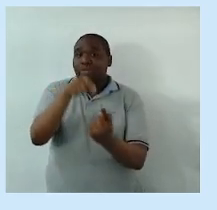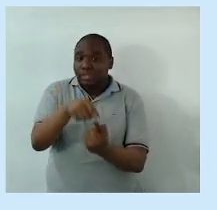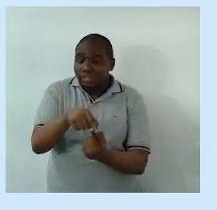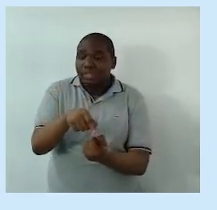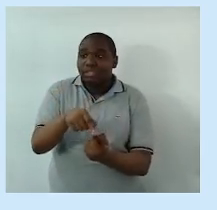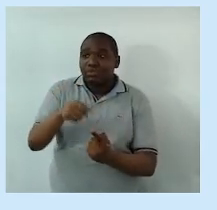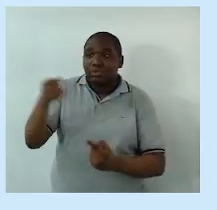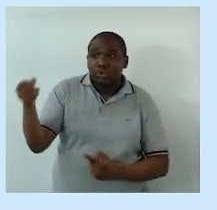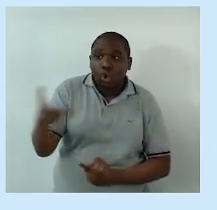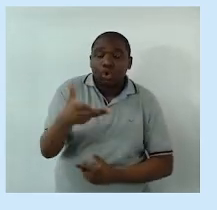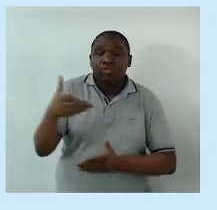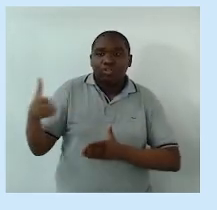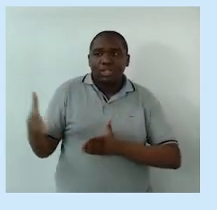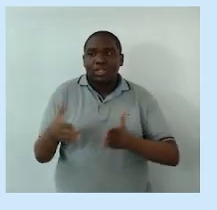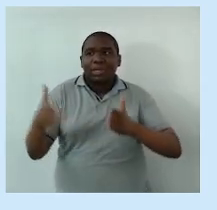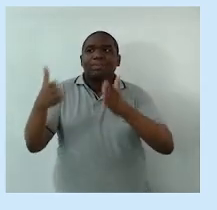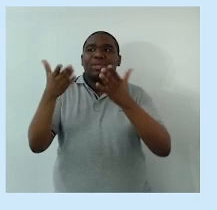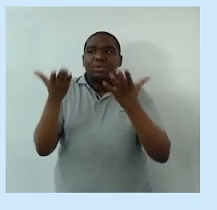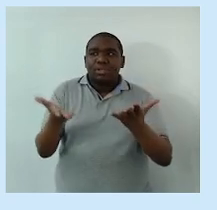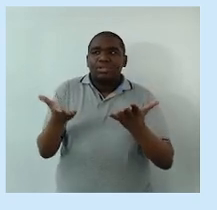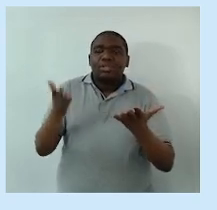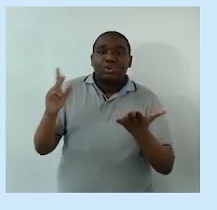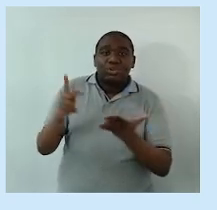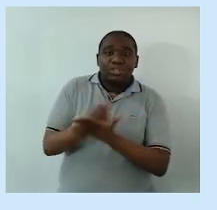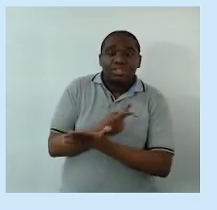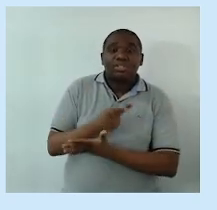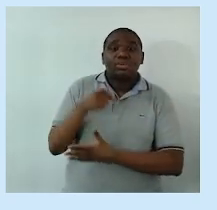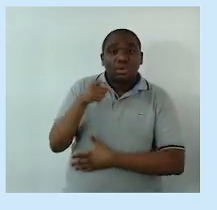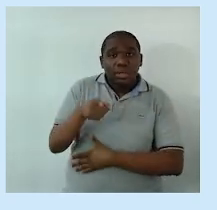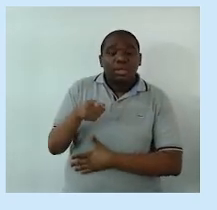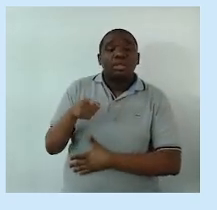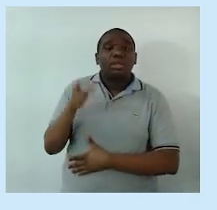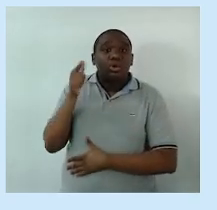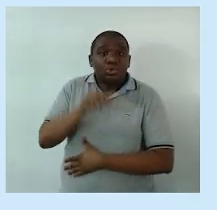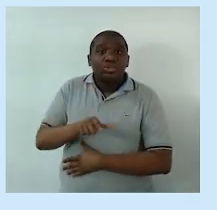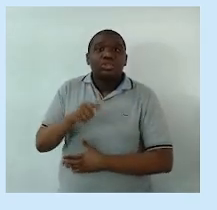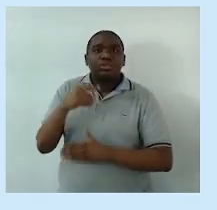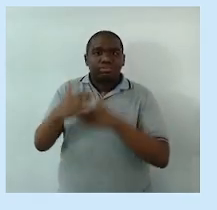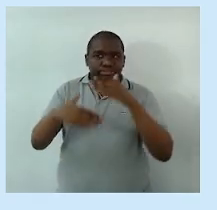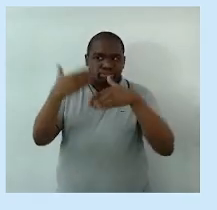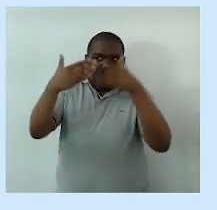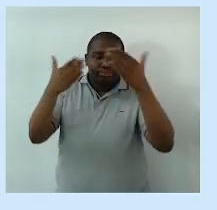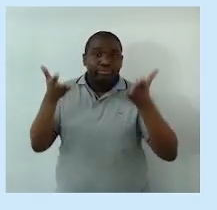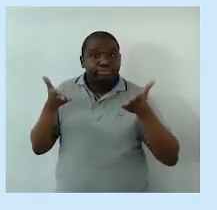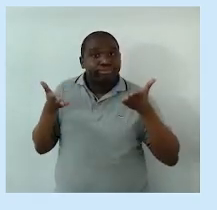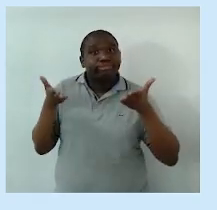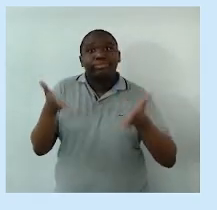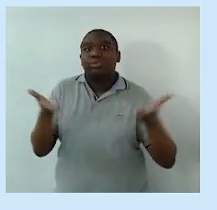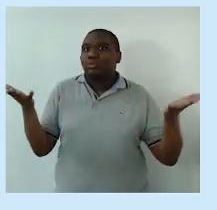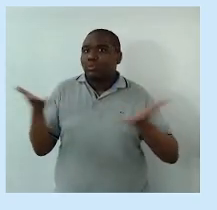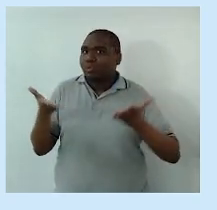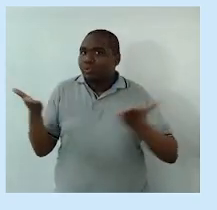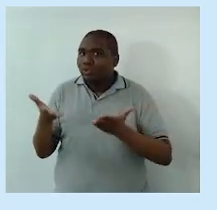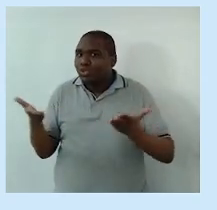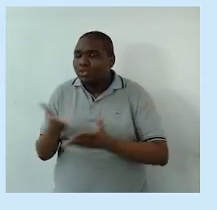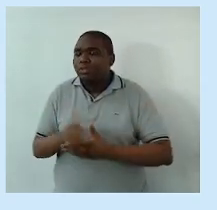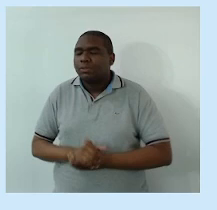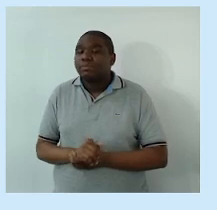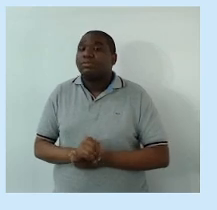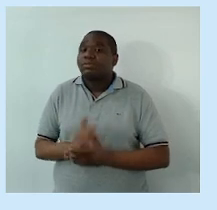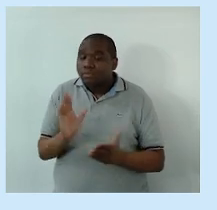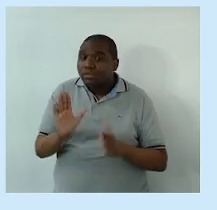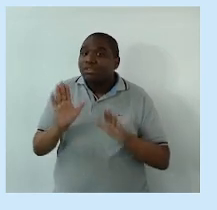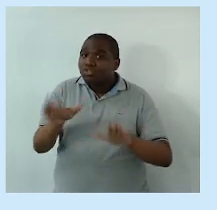novos caminhos, e foi aí que ele foi crescendo e chegou onde ele chegou. Aí logo ele já